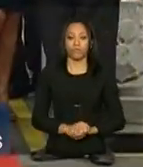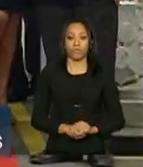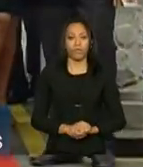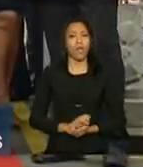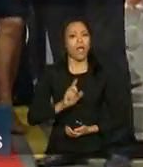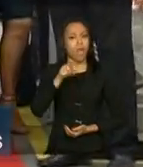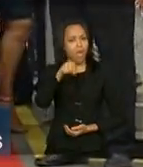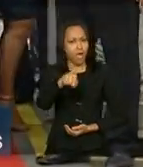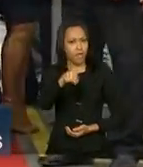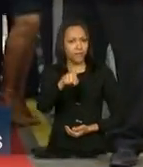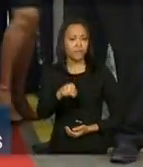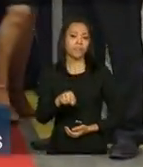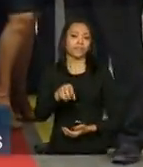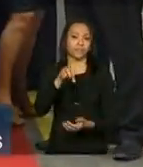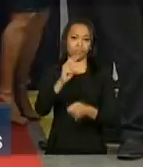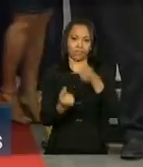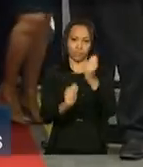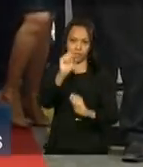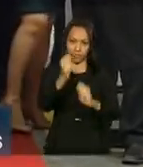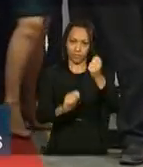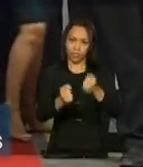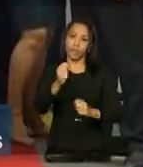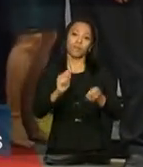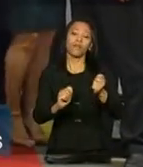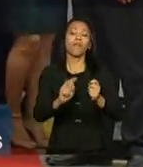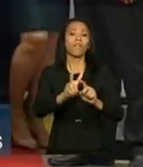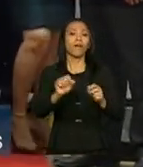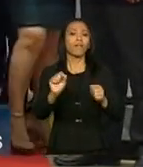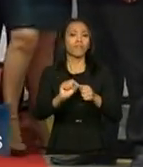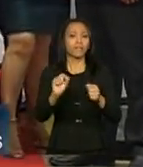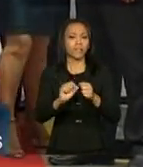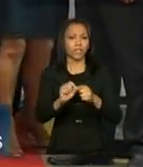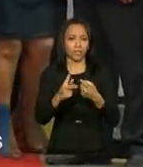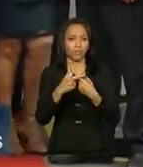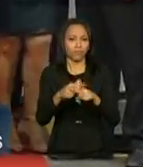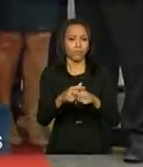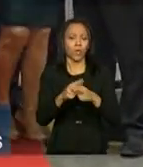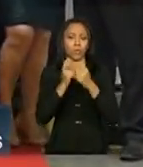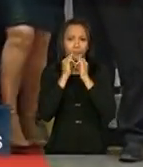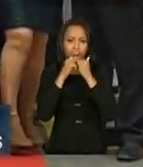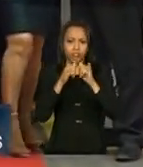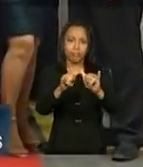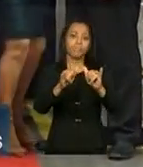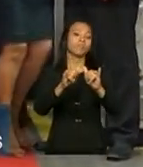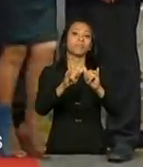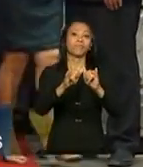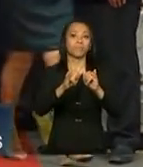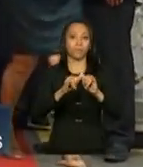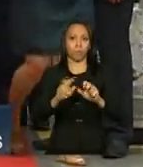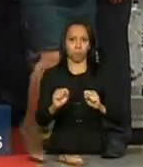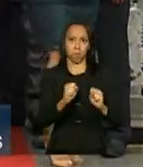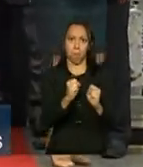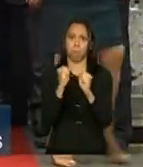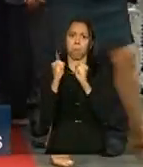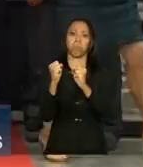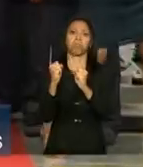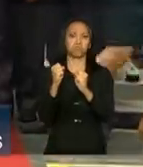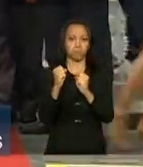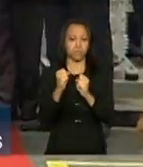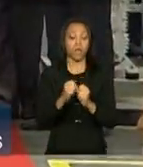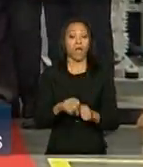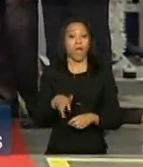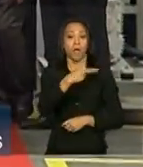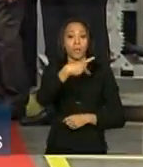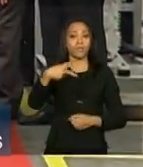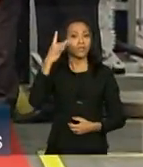Essa unidade da Baltô vai produzir, então, transformadores elétricos de alta tensão. A presidenta